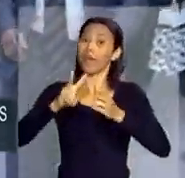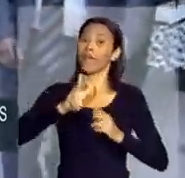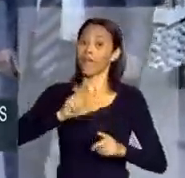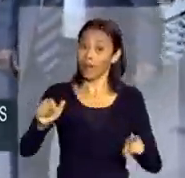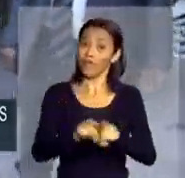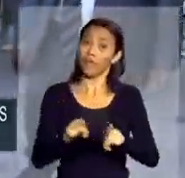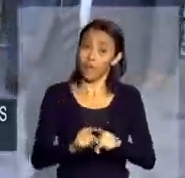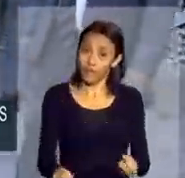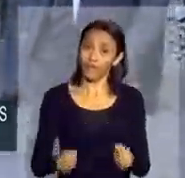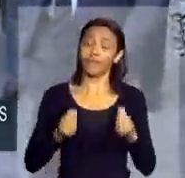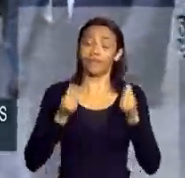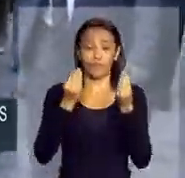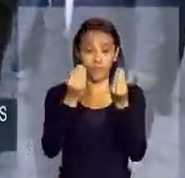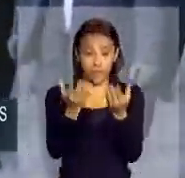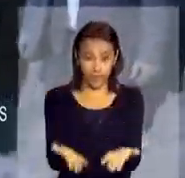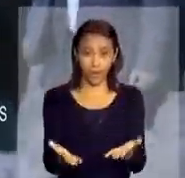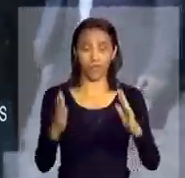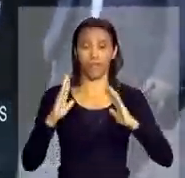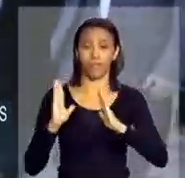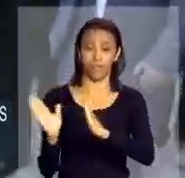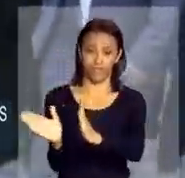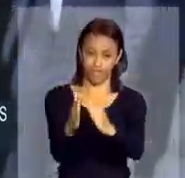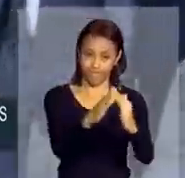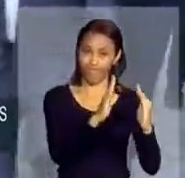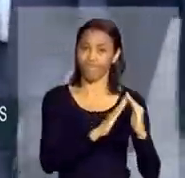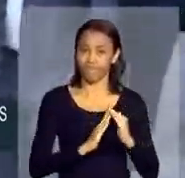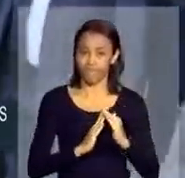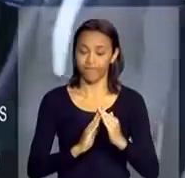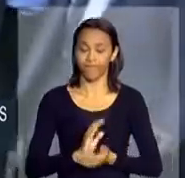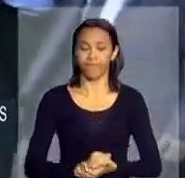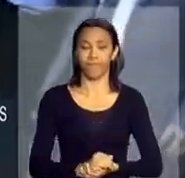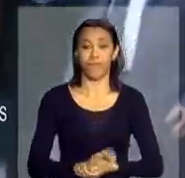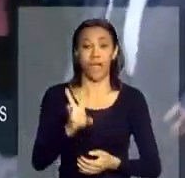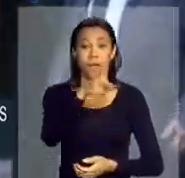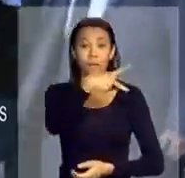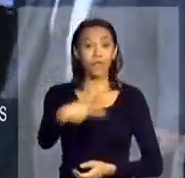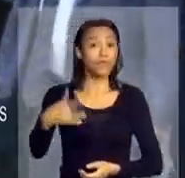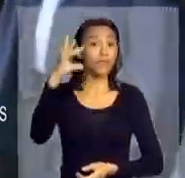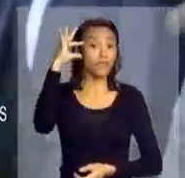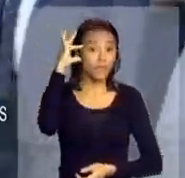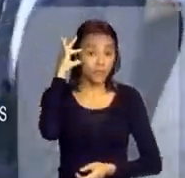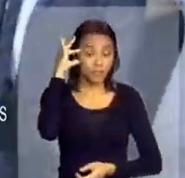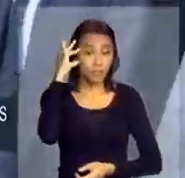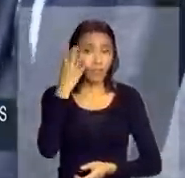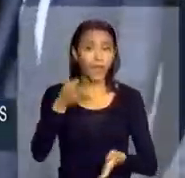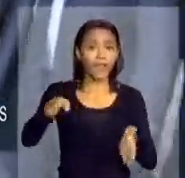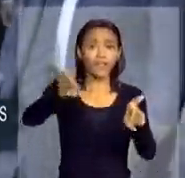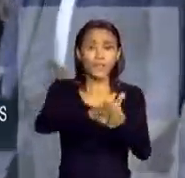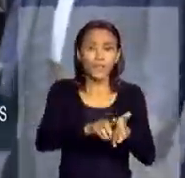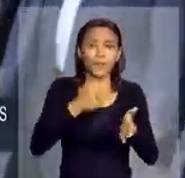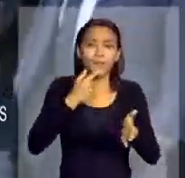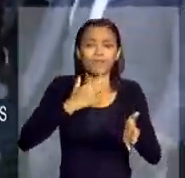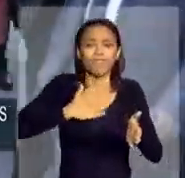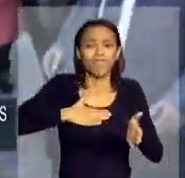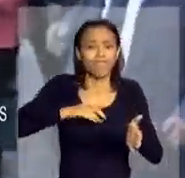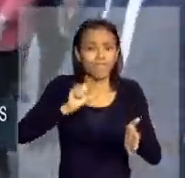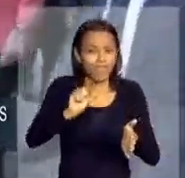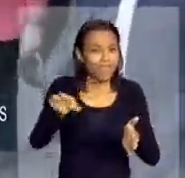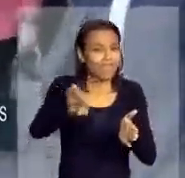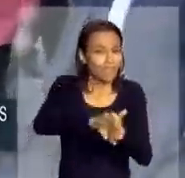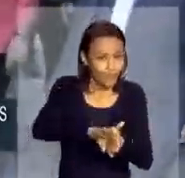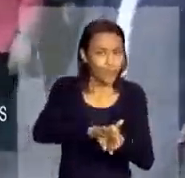entrega das unidades habitacionais. A presidenta Dilma, ela chegou agora a pouco a